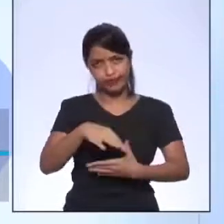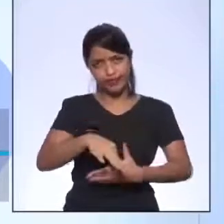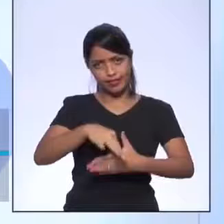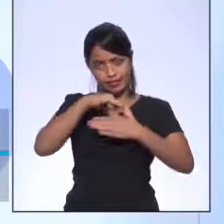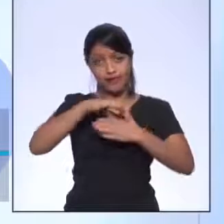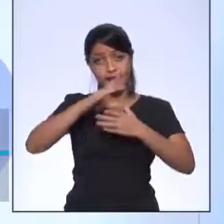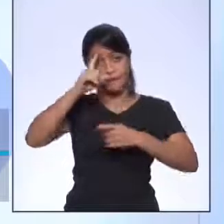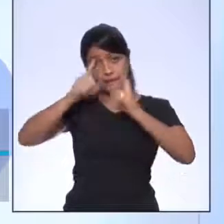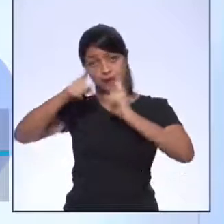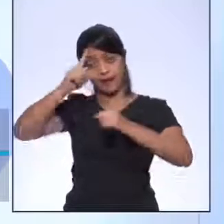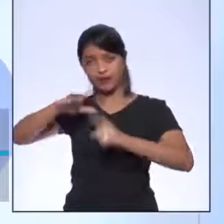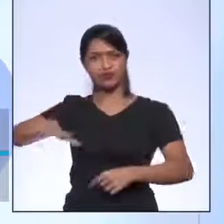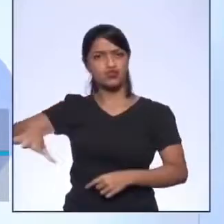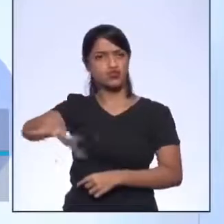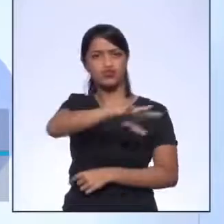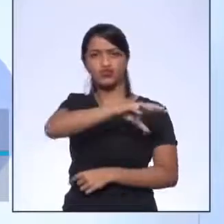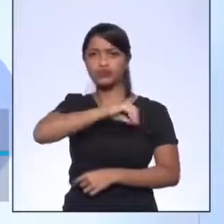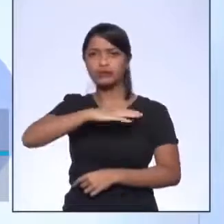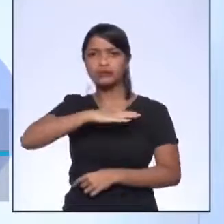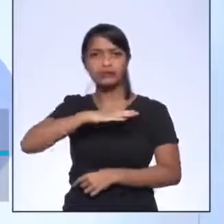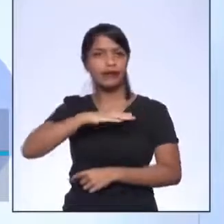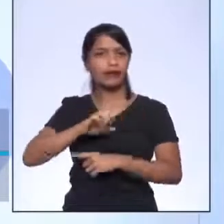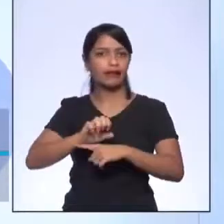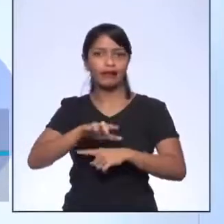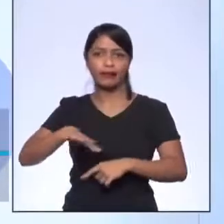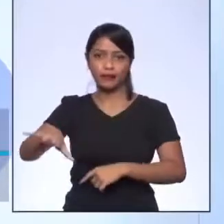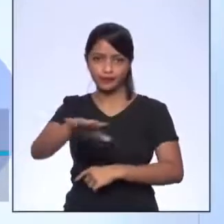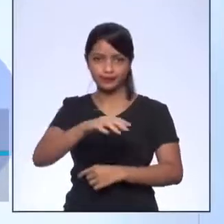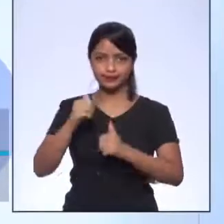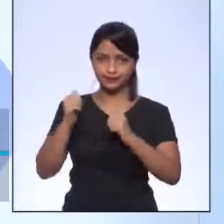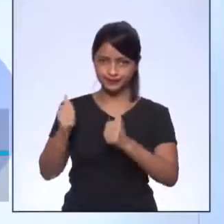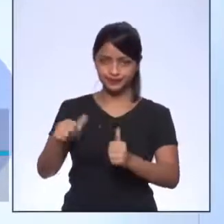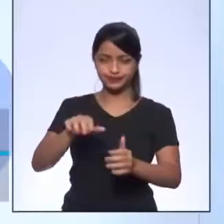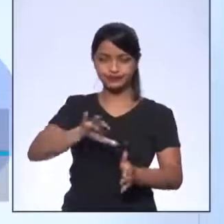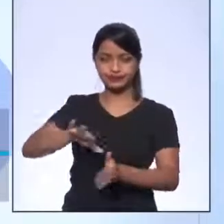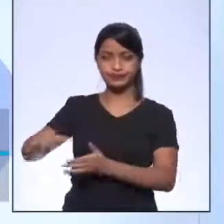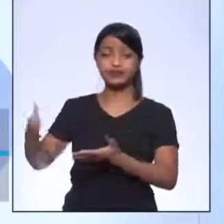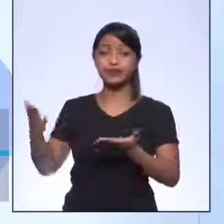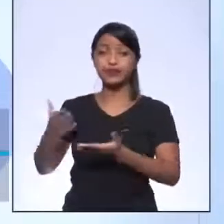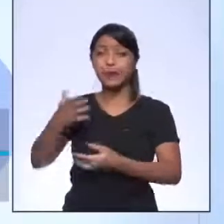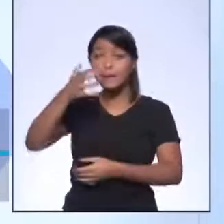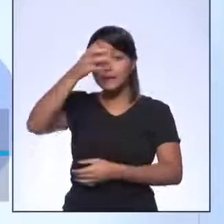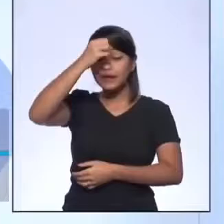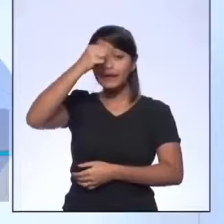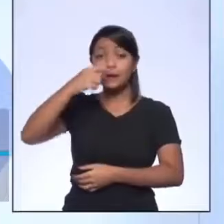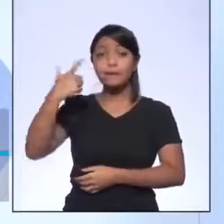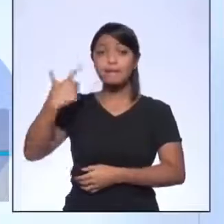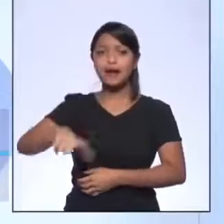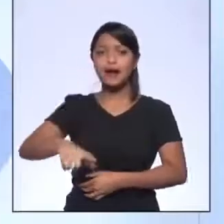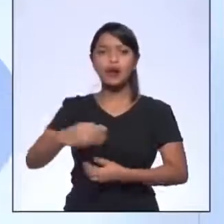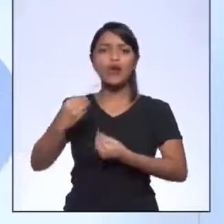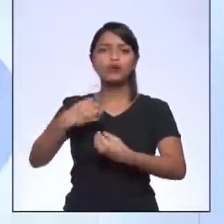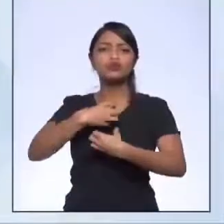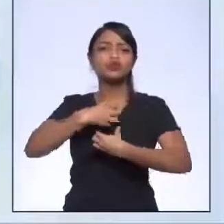demais estados. Vamos para a próxima forma de governo e depois a gente sintetiza todas